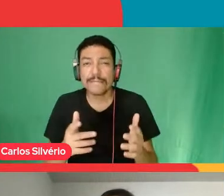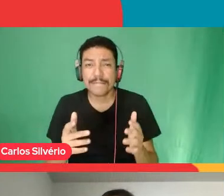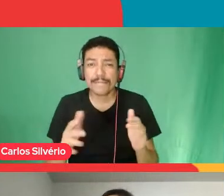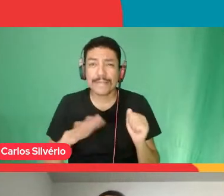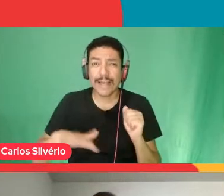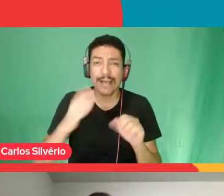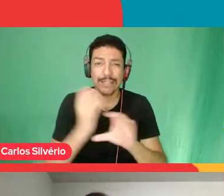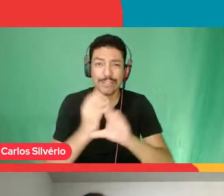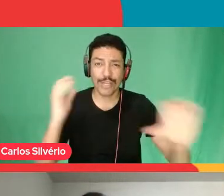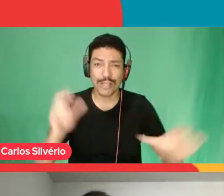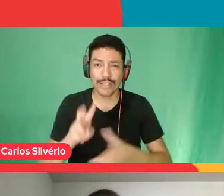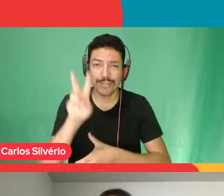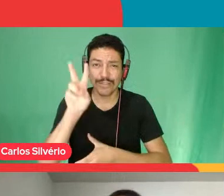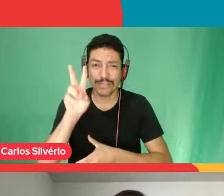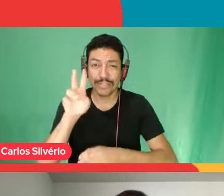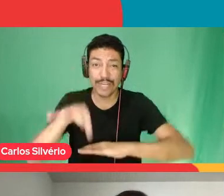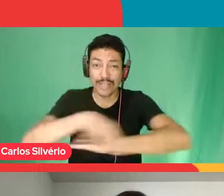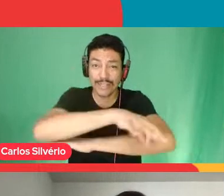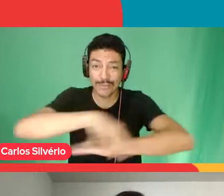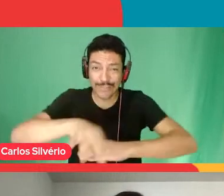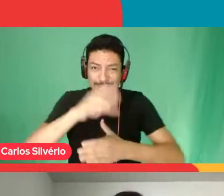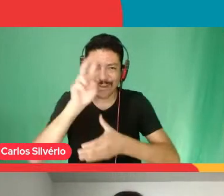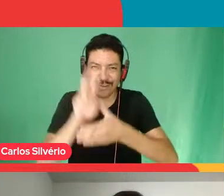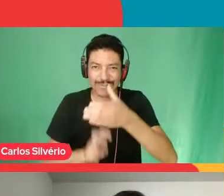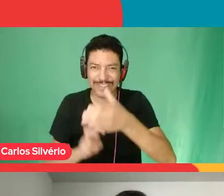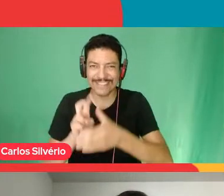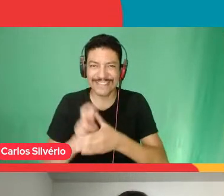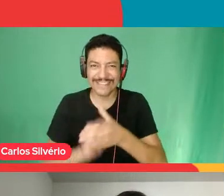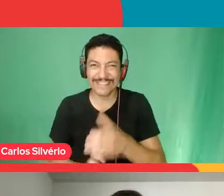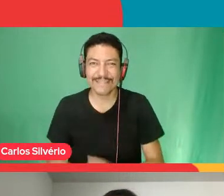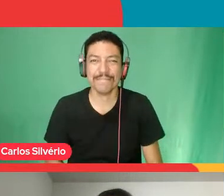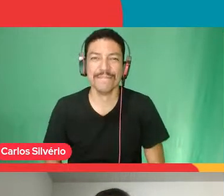de software, da arquitetura de software.